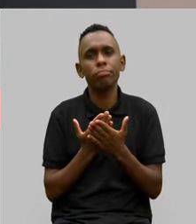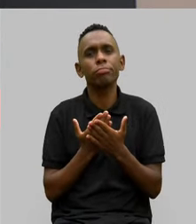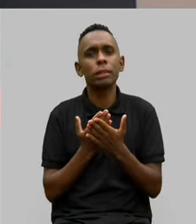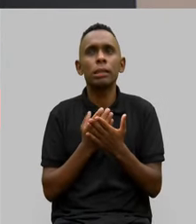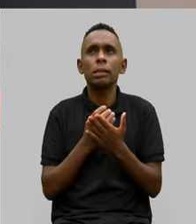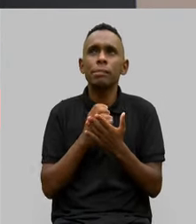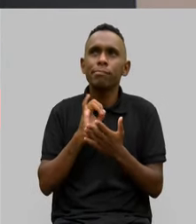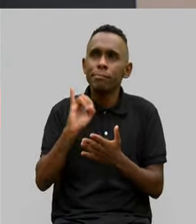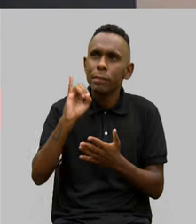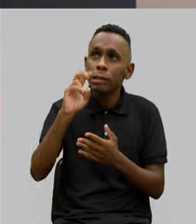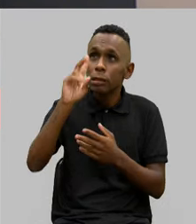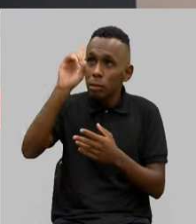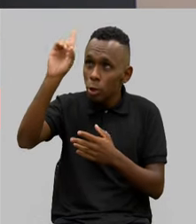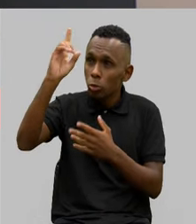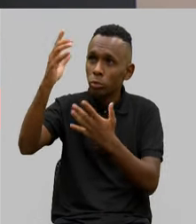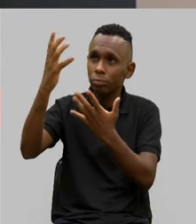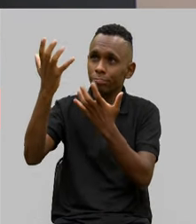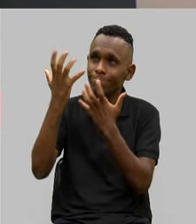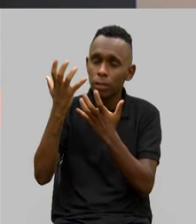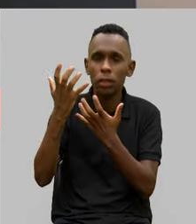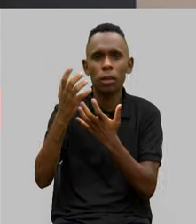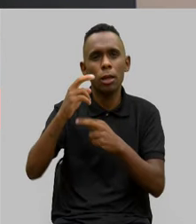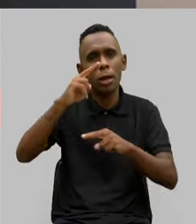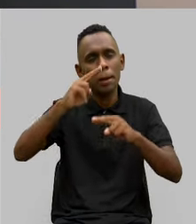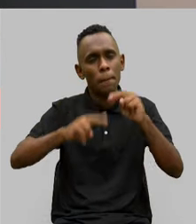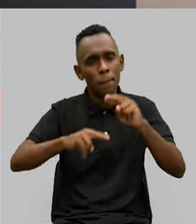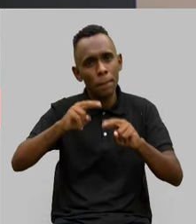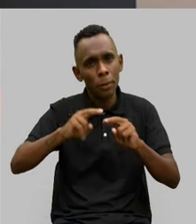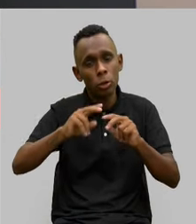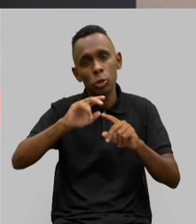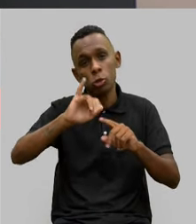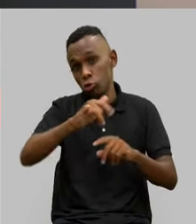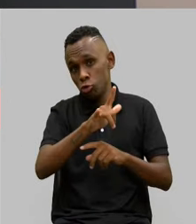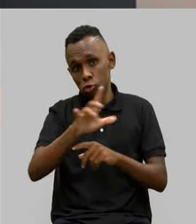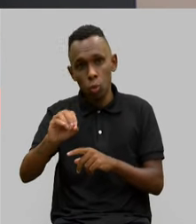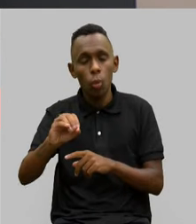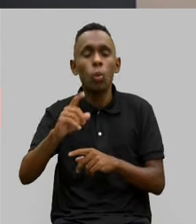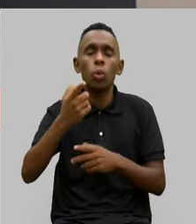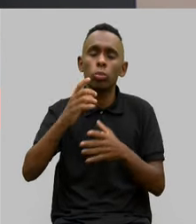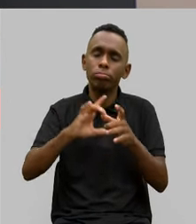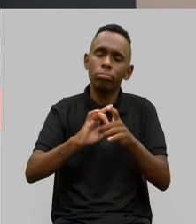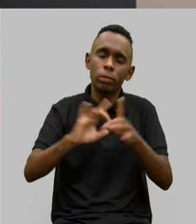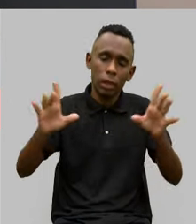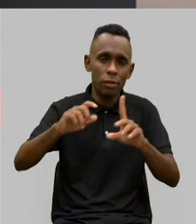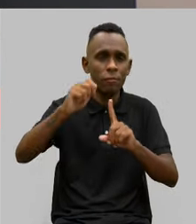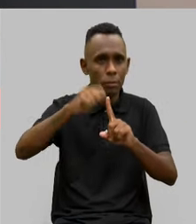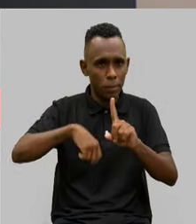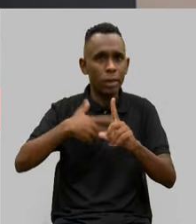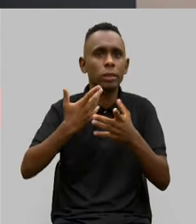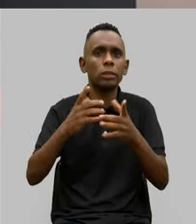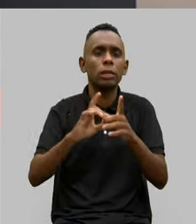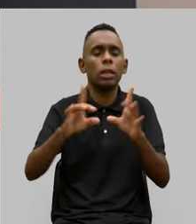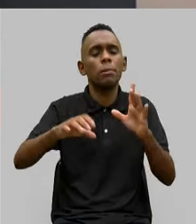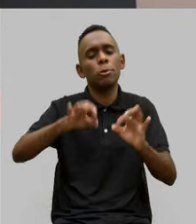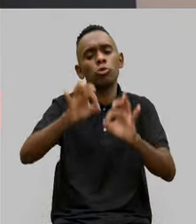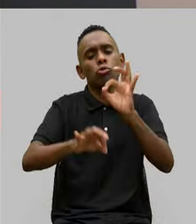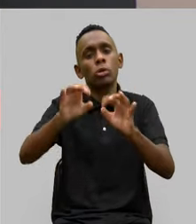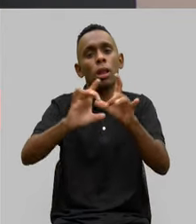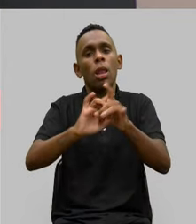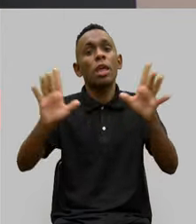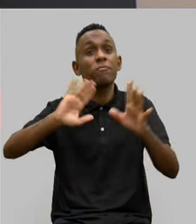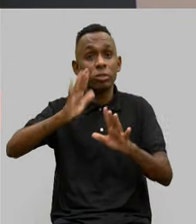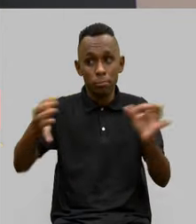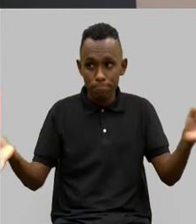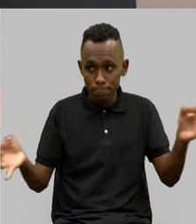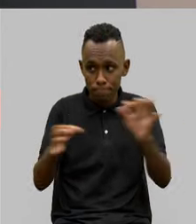Deus quiser em Julho a gente já esteja com a Liberação judicial finalizada E